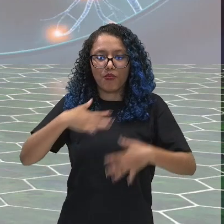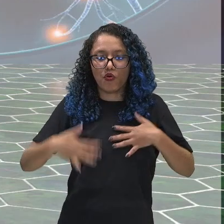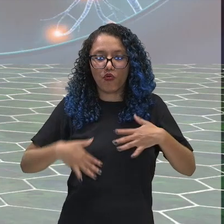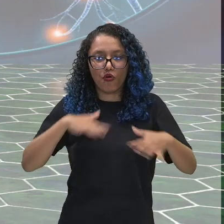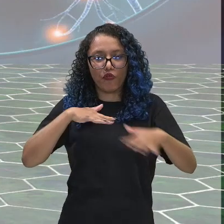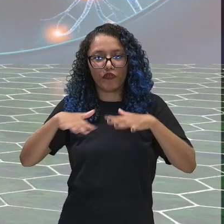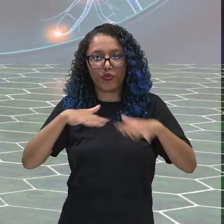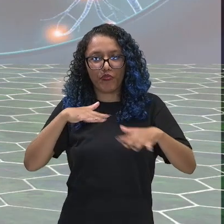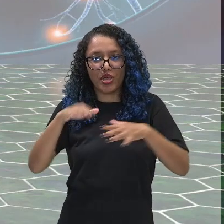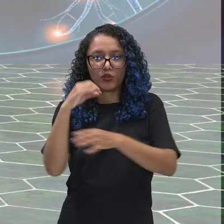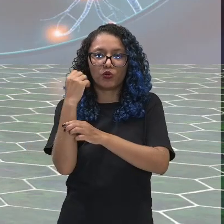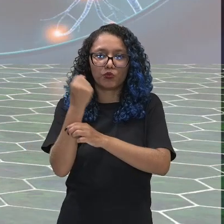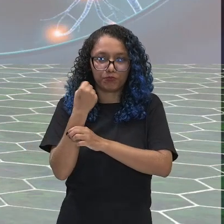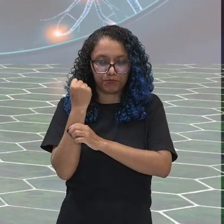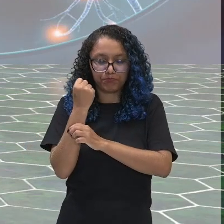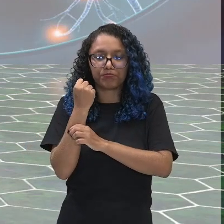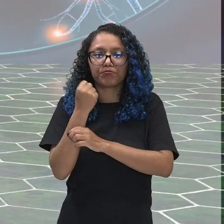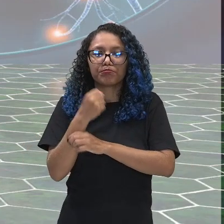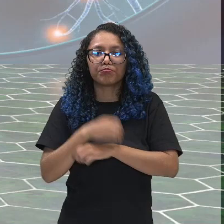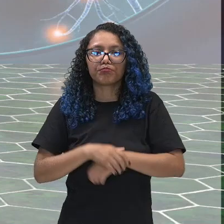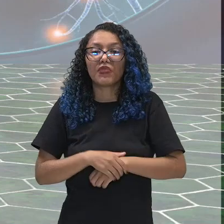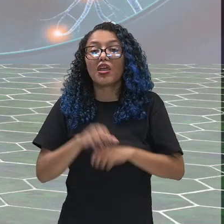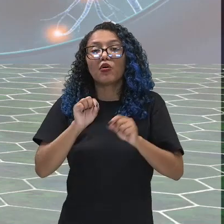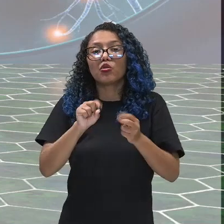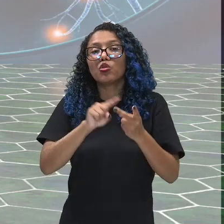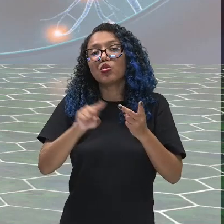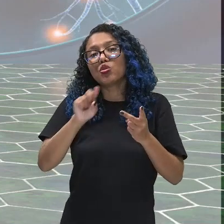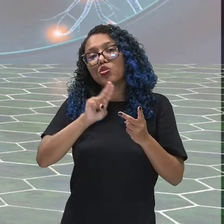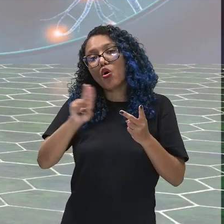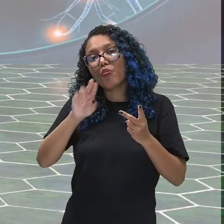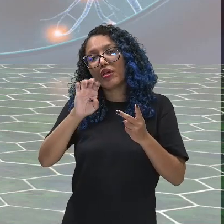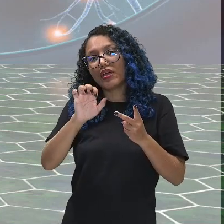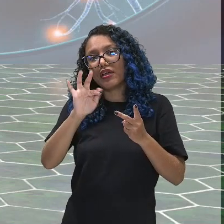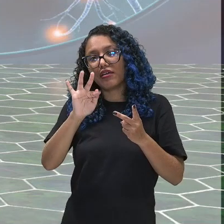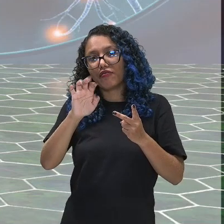os eferentes, tá? Então nós temos